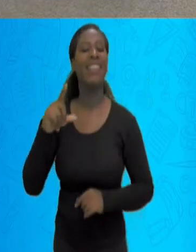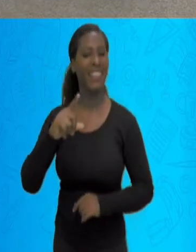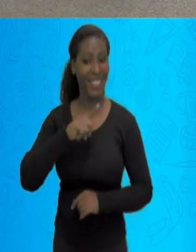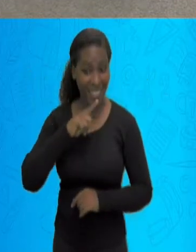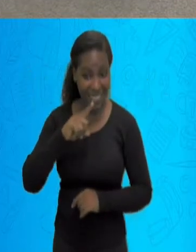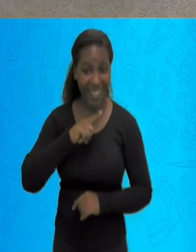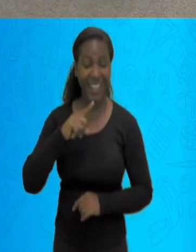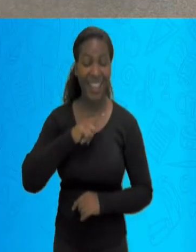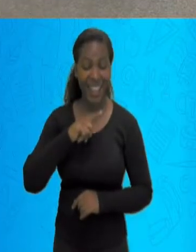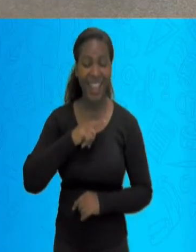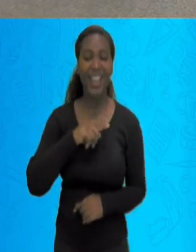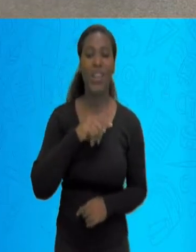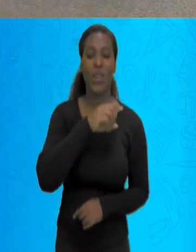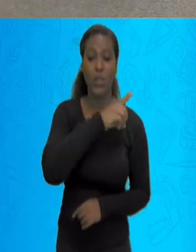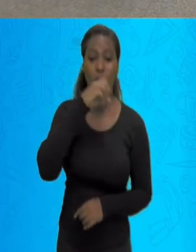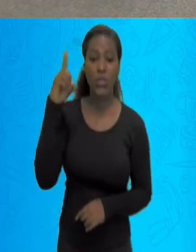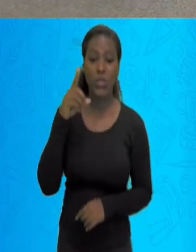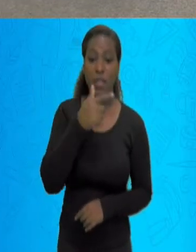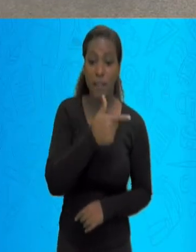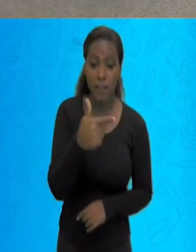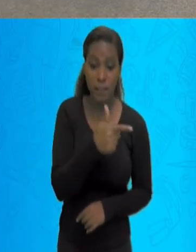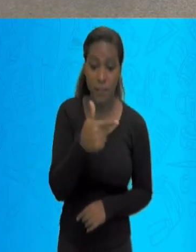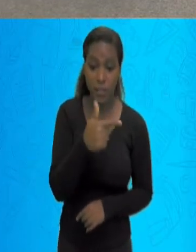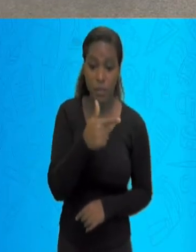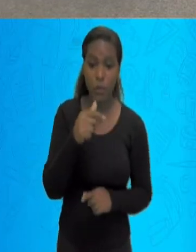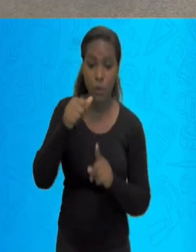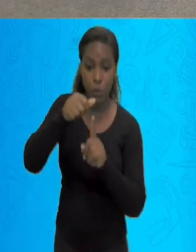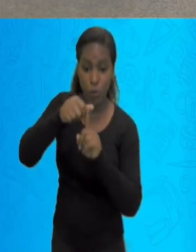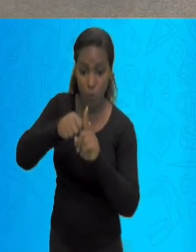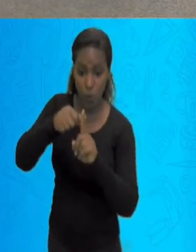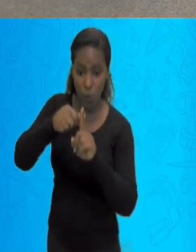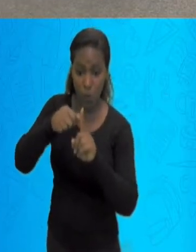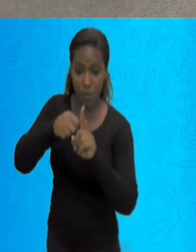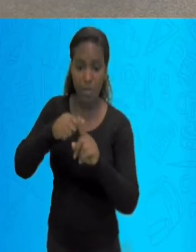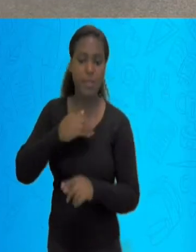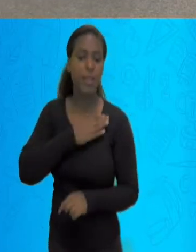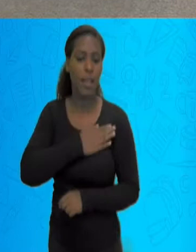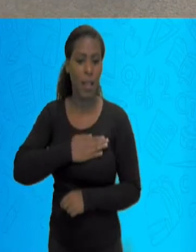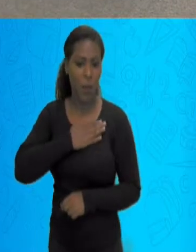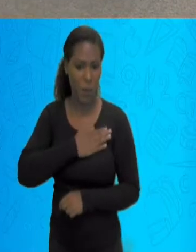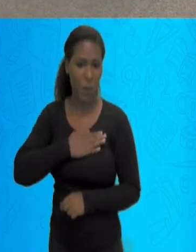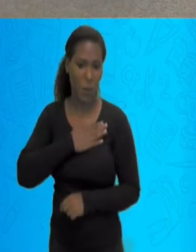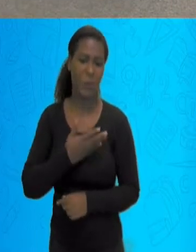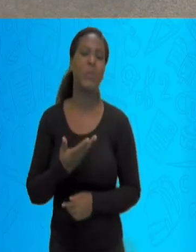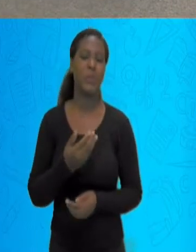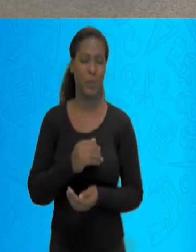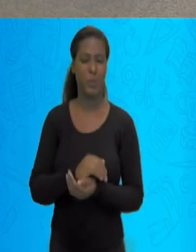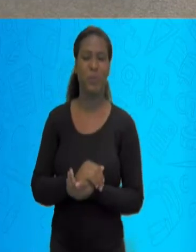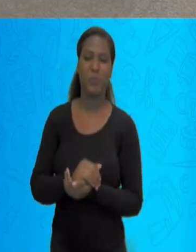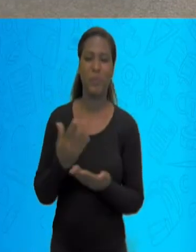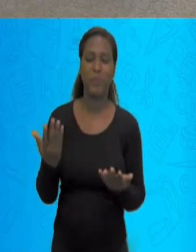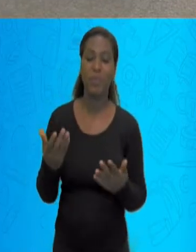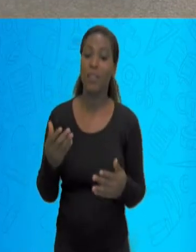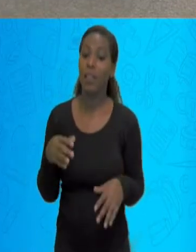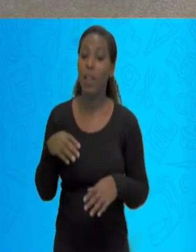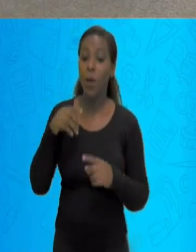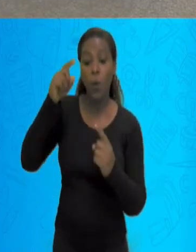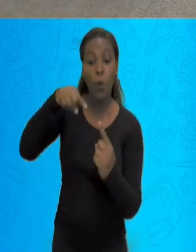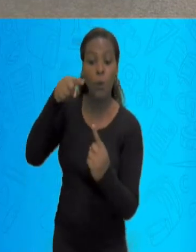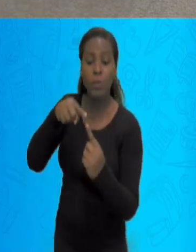Dia do Folclore. O objetivo de comemorar essa data é incentivar o estudo na